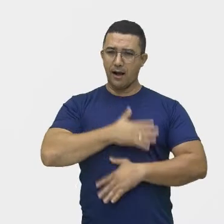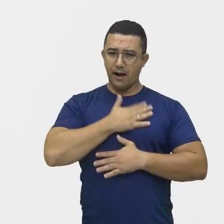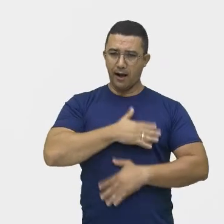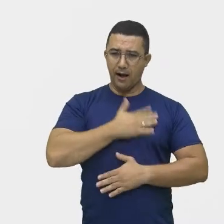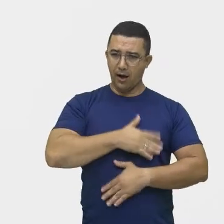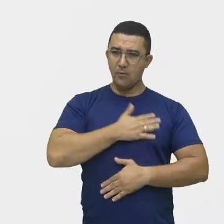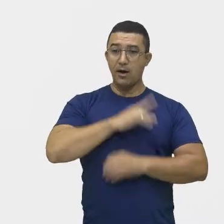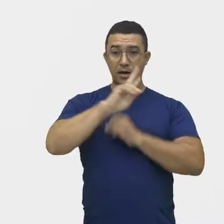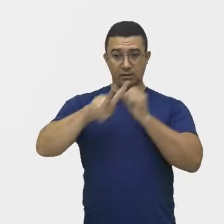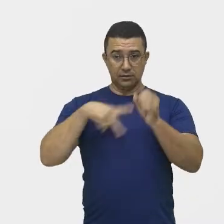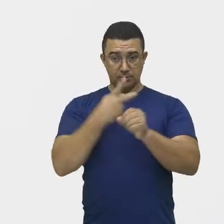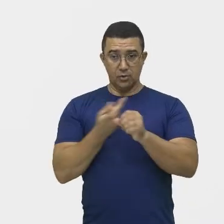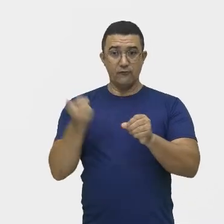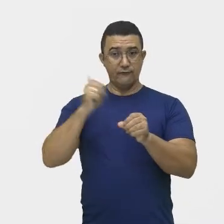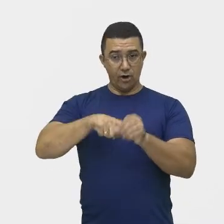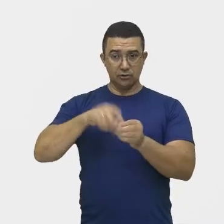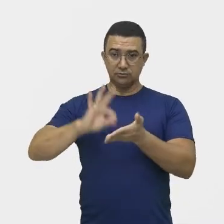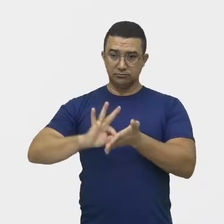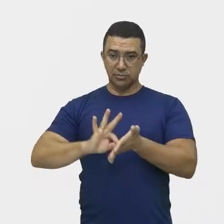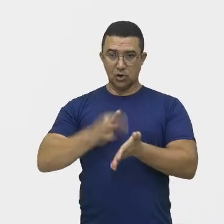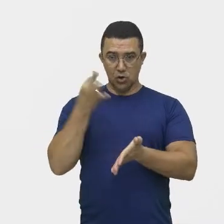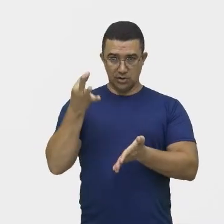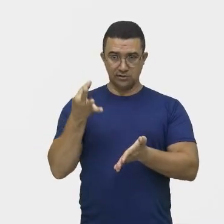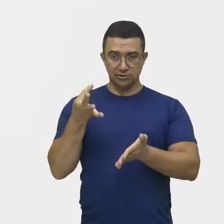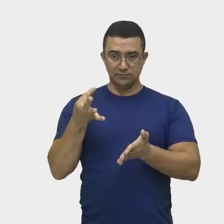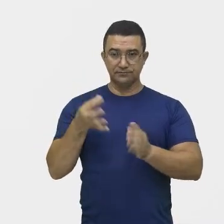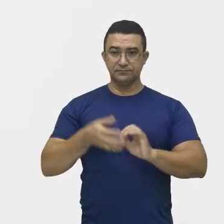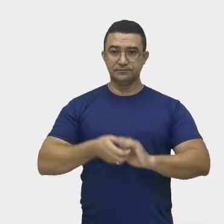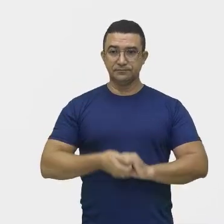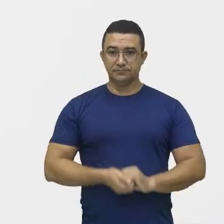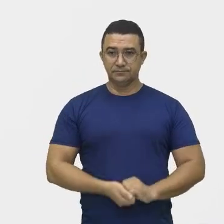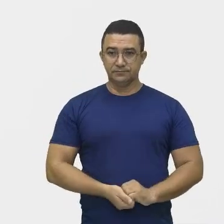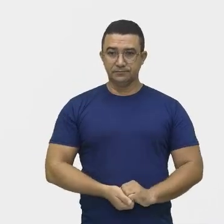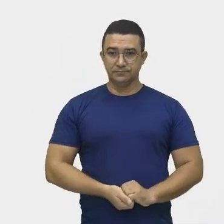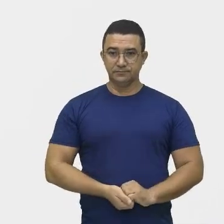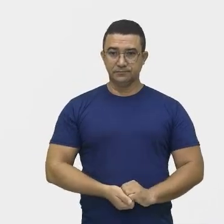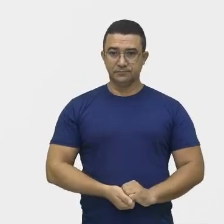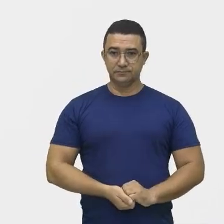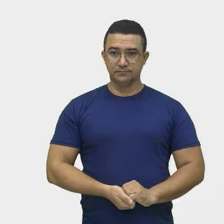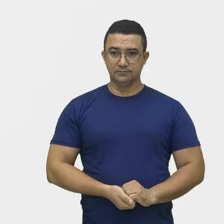para responder. Na sequência nós voltamos aí com a correção.